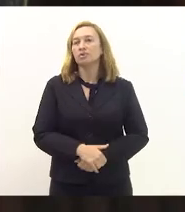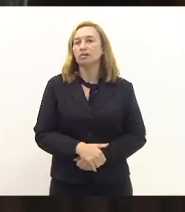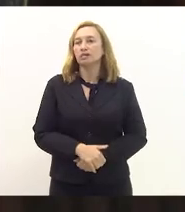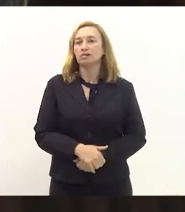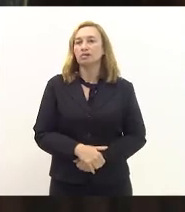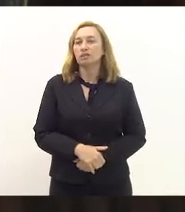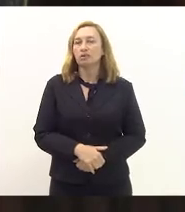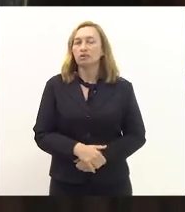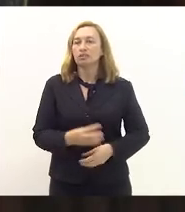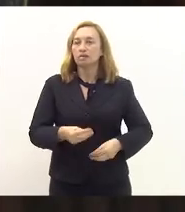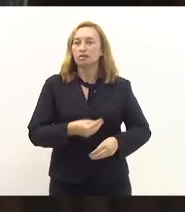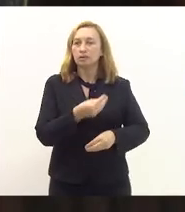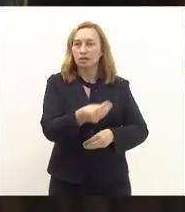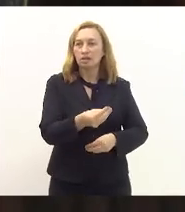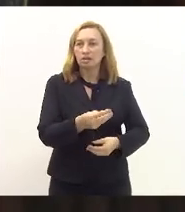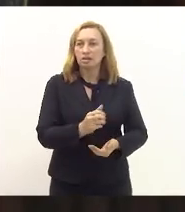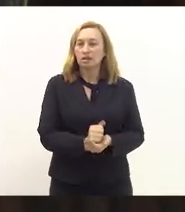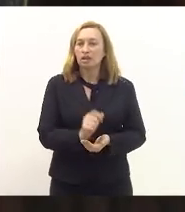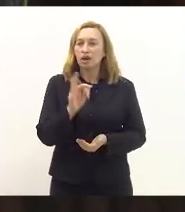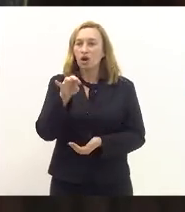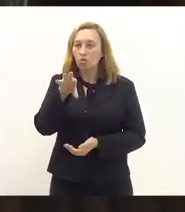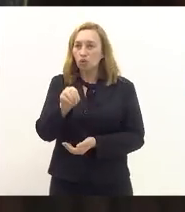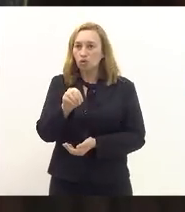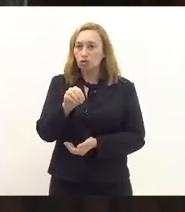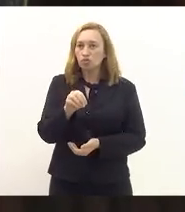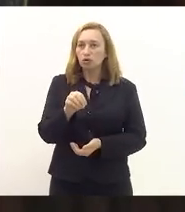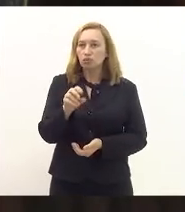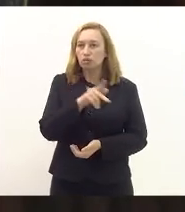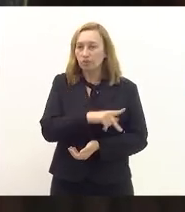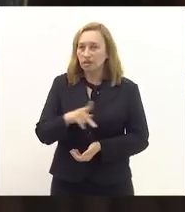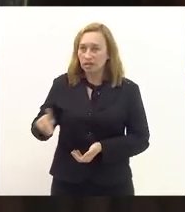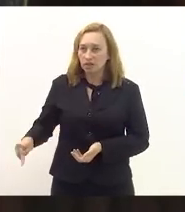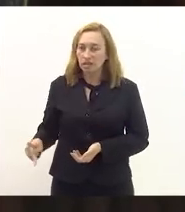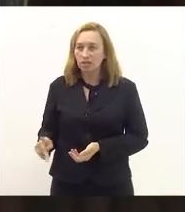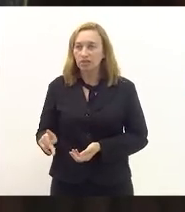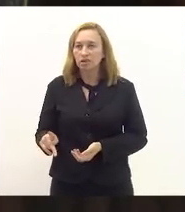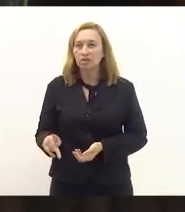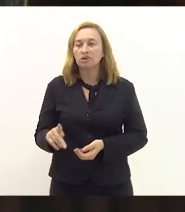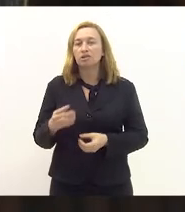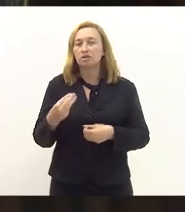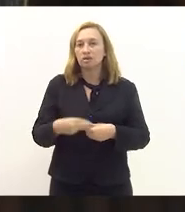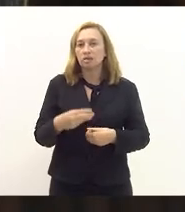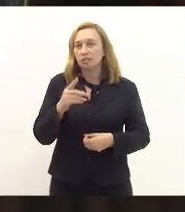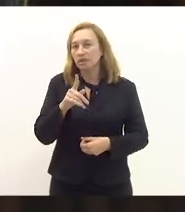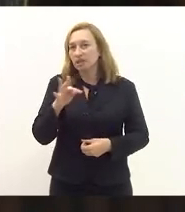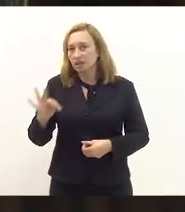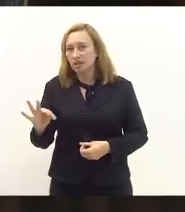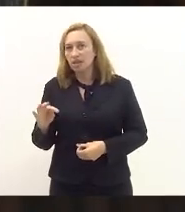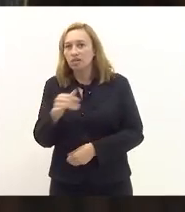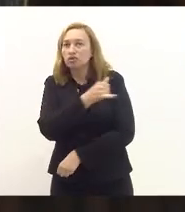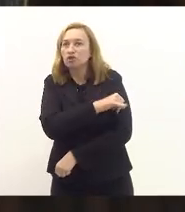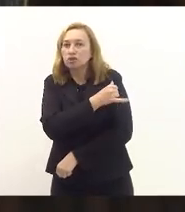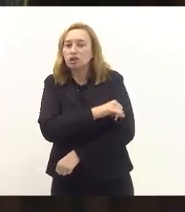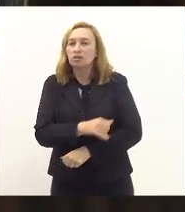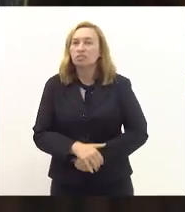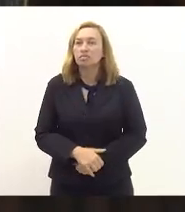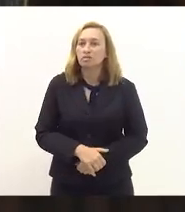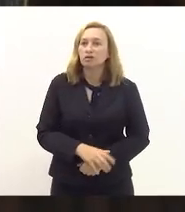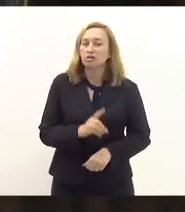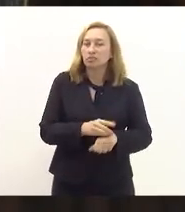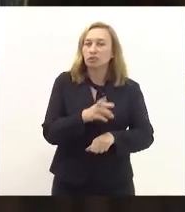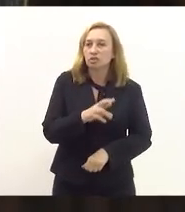que serão entregues a Augusto Ribeiro, presidente do Diretório Municipal do PDT Rio de Janeiro, ao